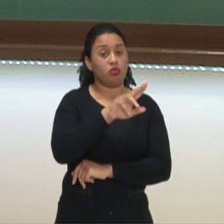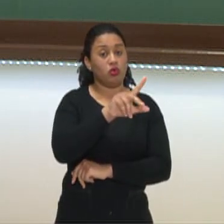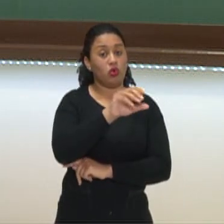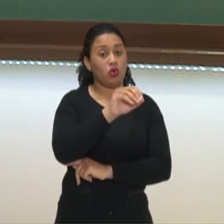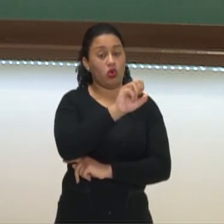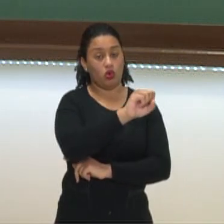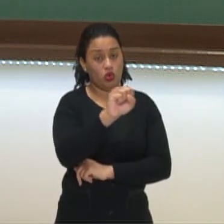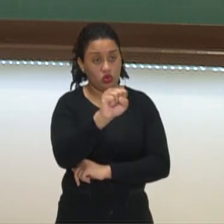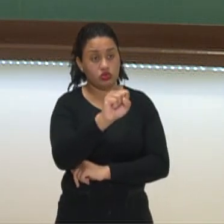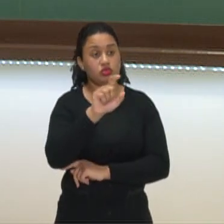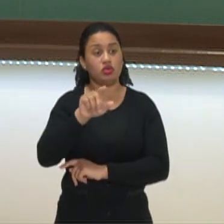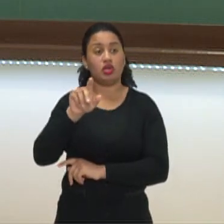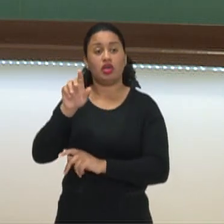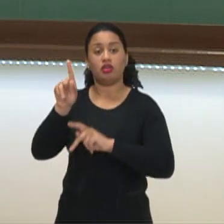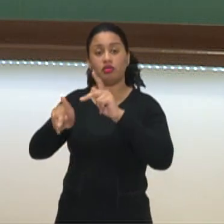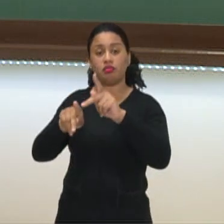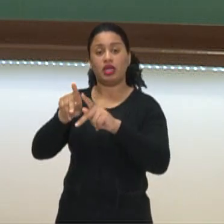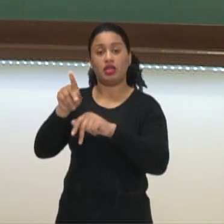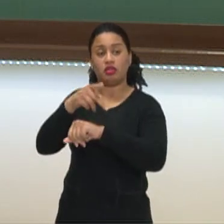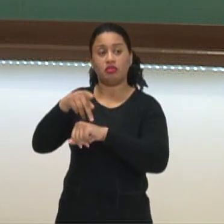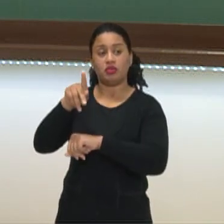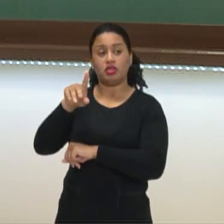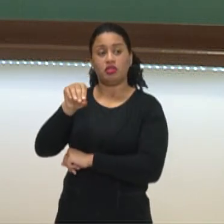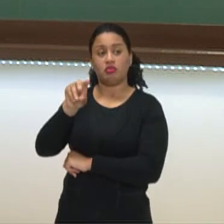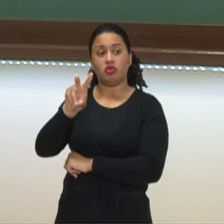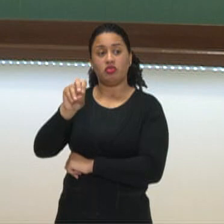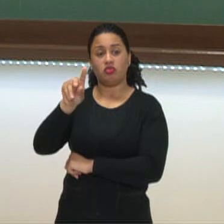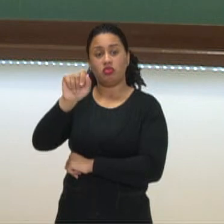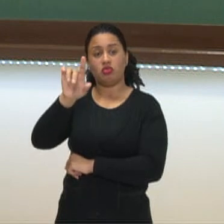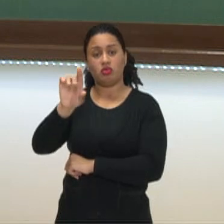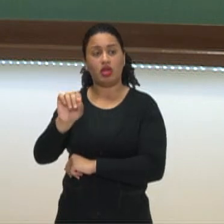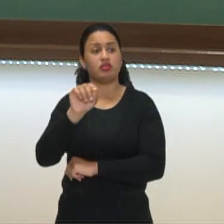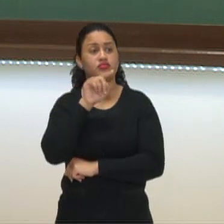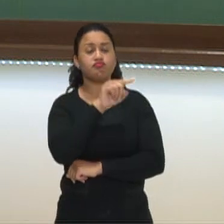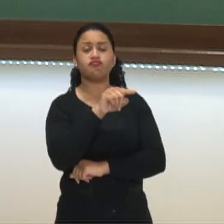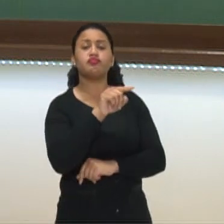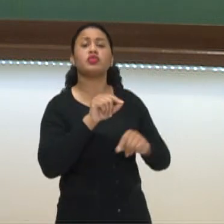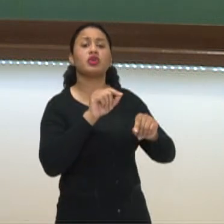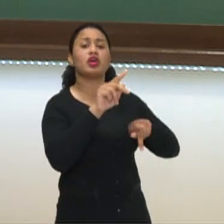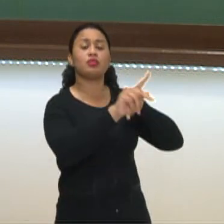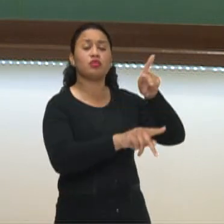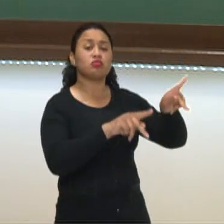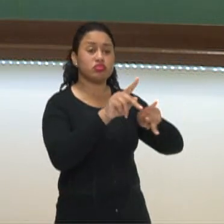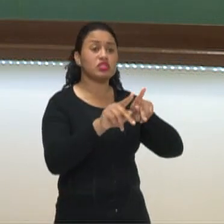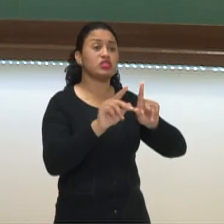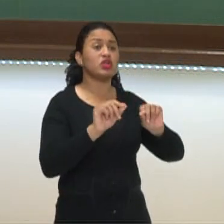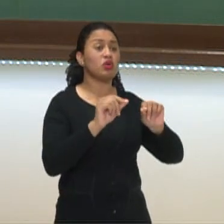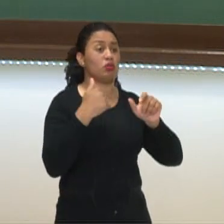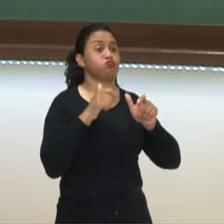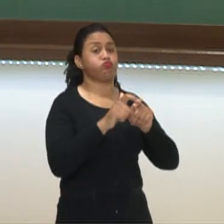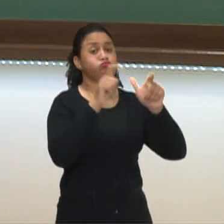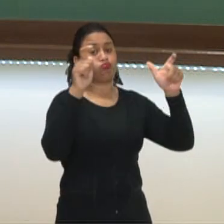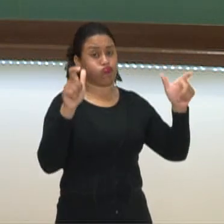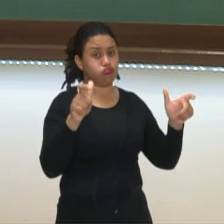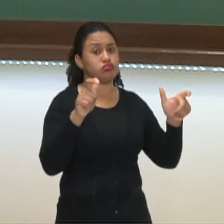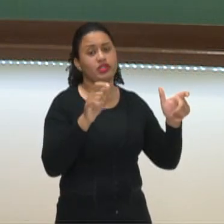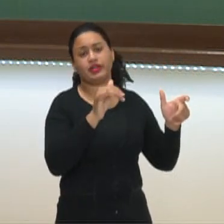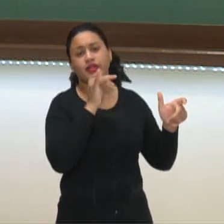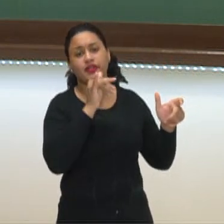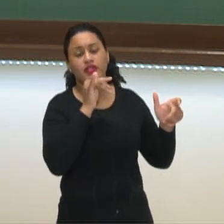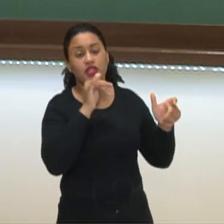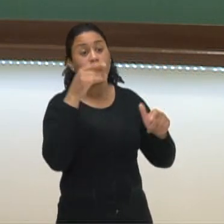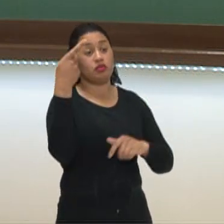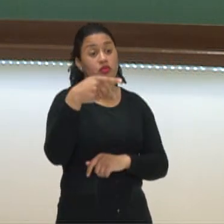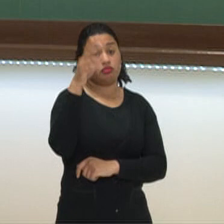povoado. Um país populoso é aquele país que tem a população absoluta muito elevada, como, por exemplo,